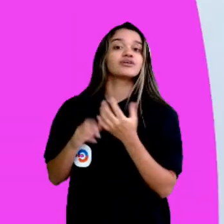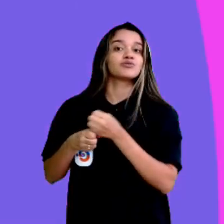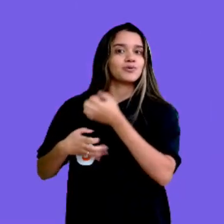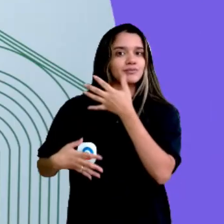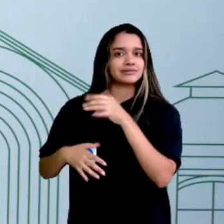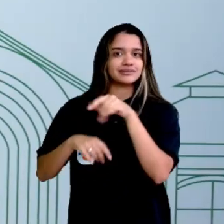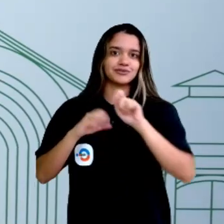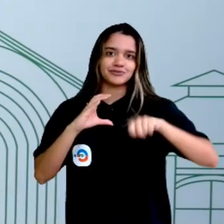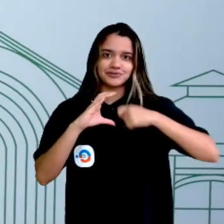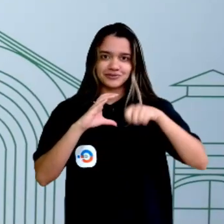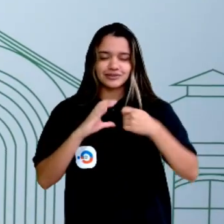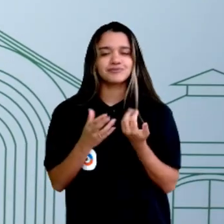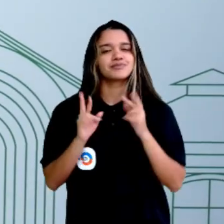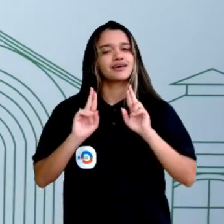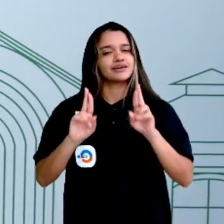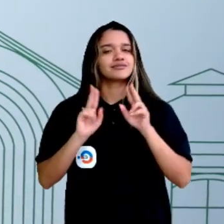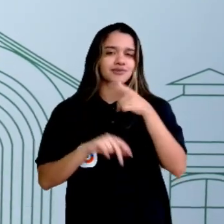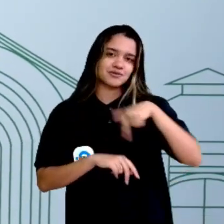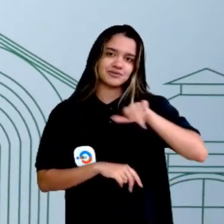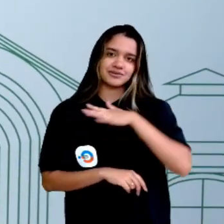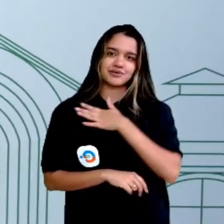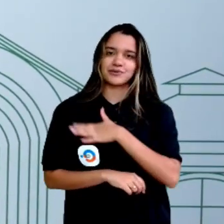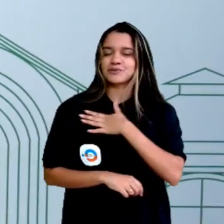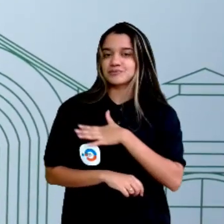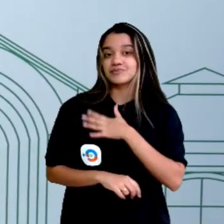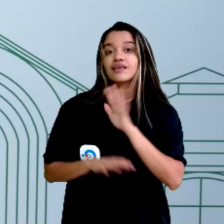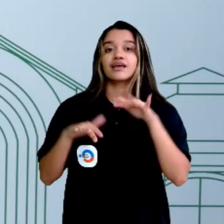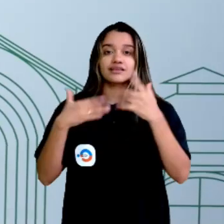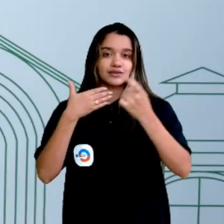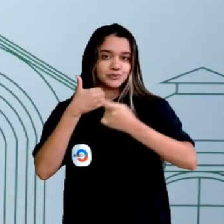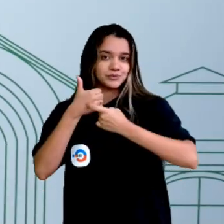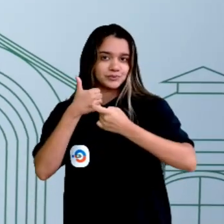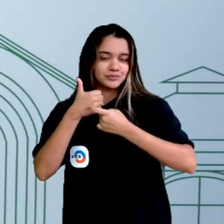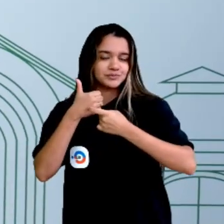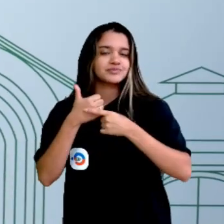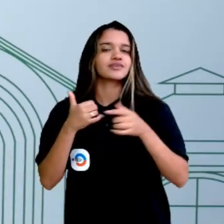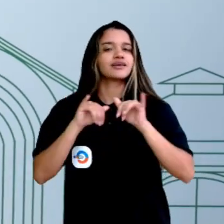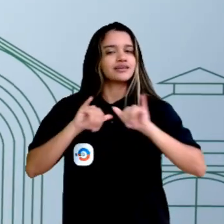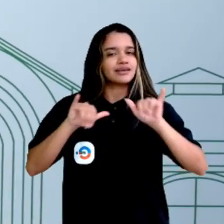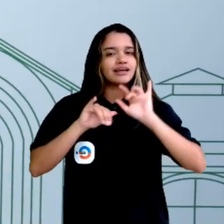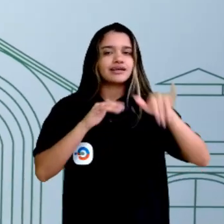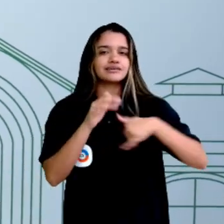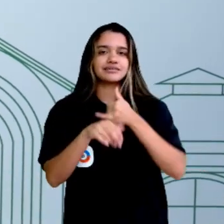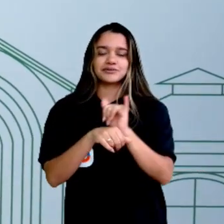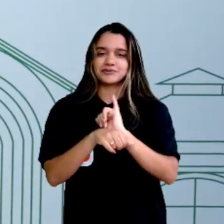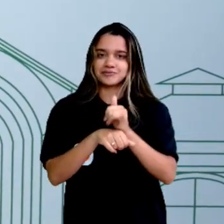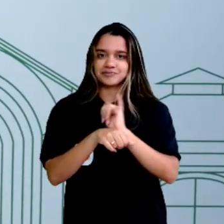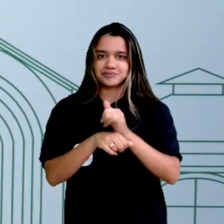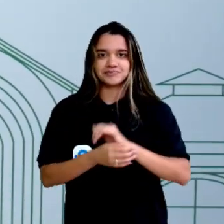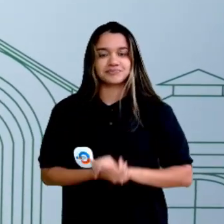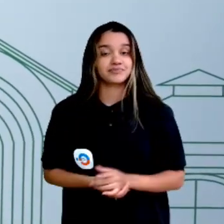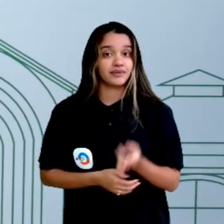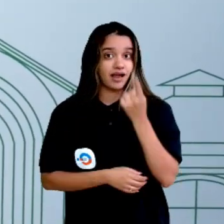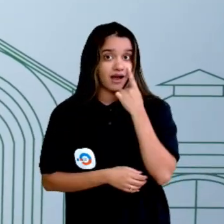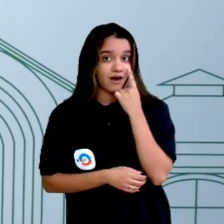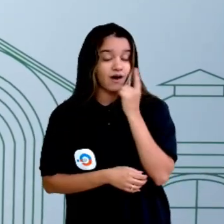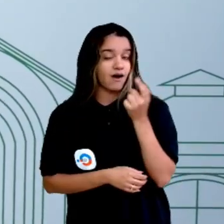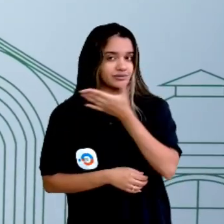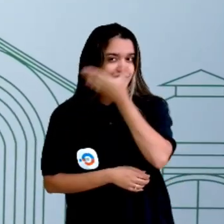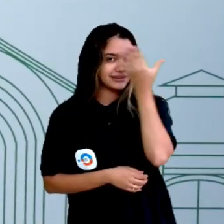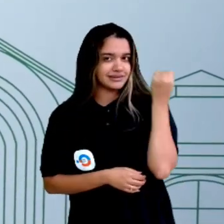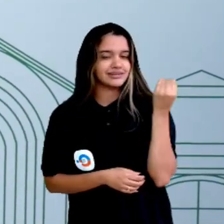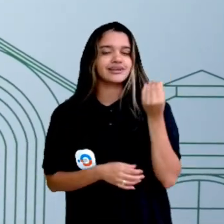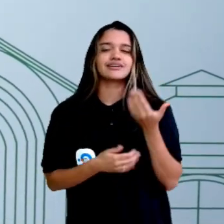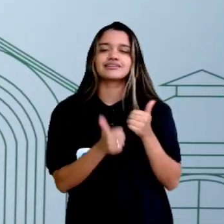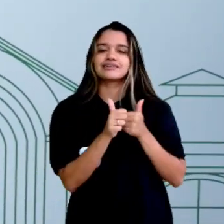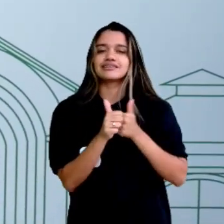vídeo. Espero que tenham gostado. Então curte, compartilha e se inscreve no nosso canal. Ah, e não se esquece de nos